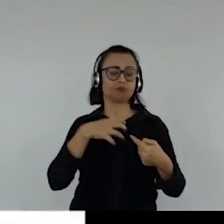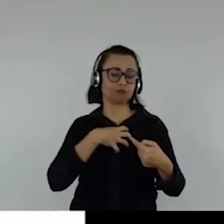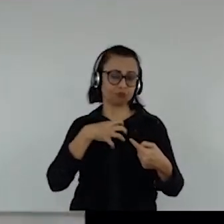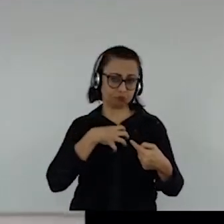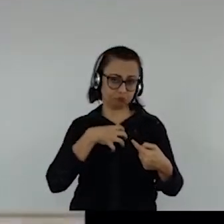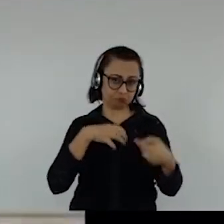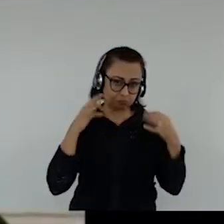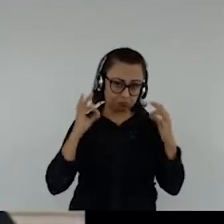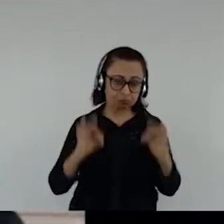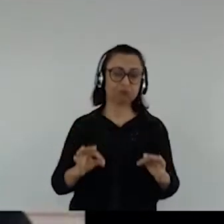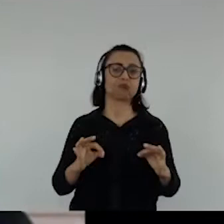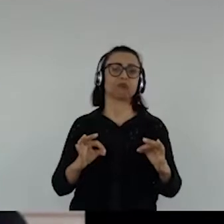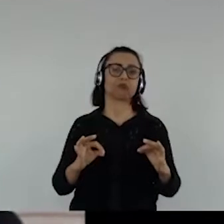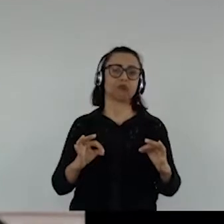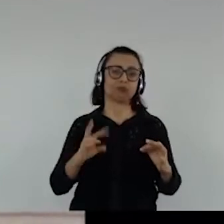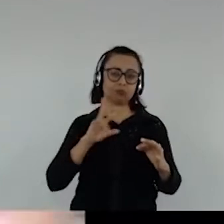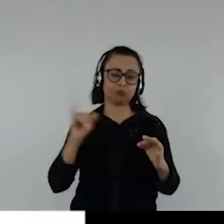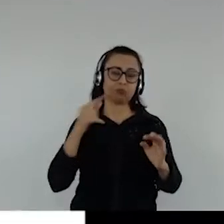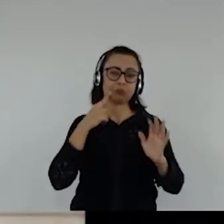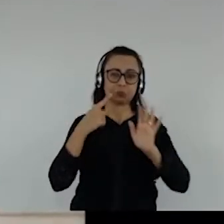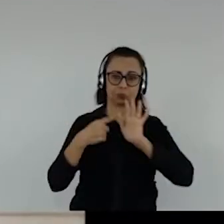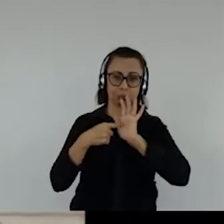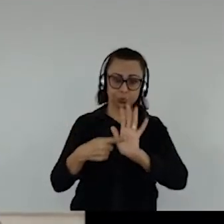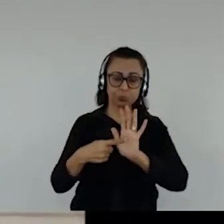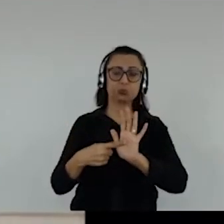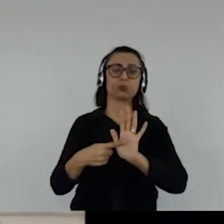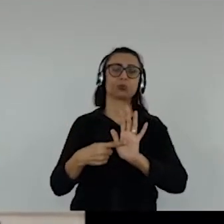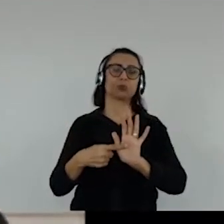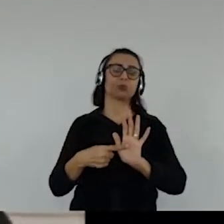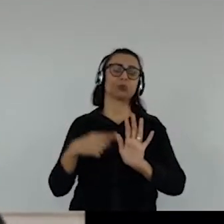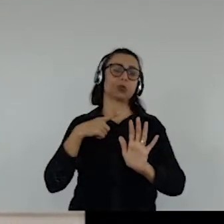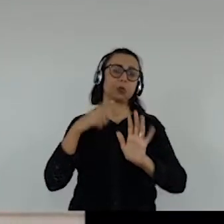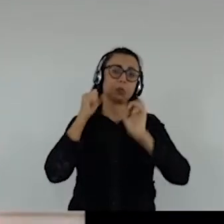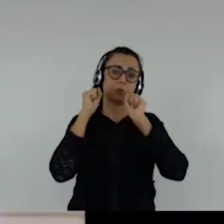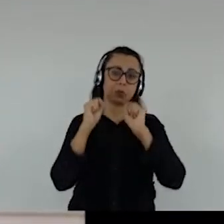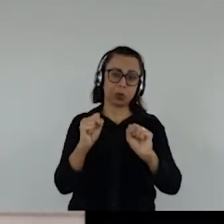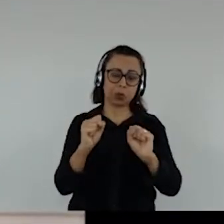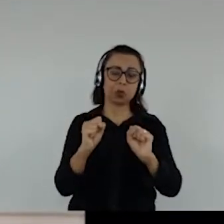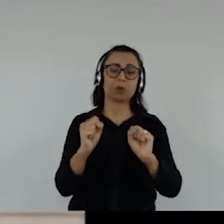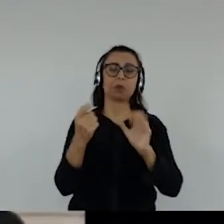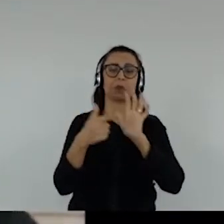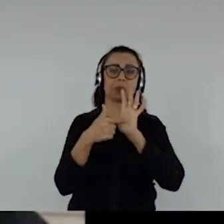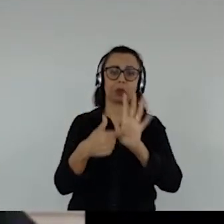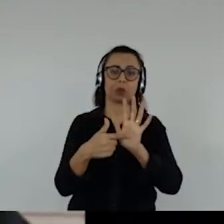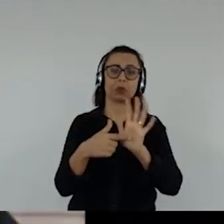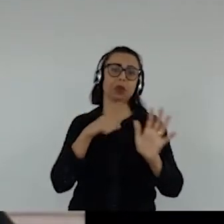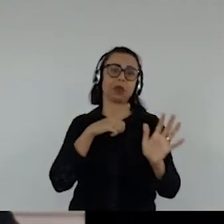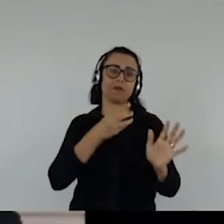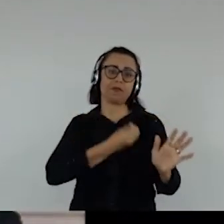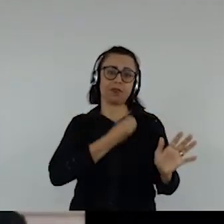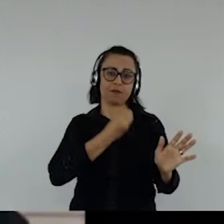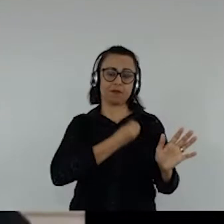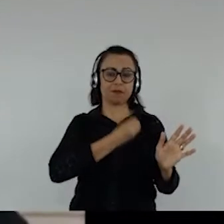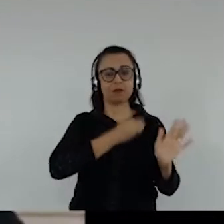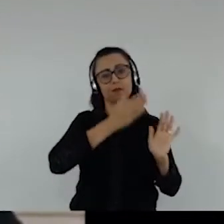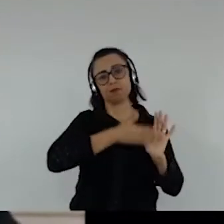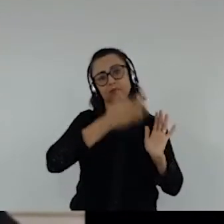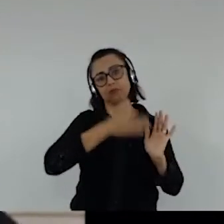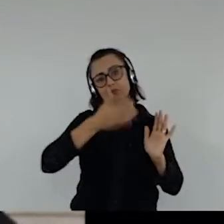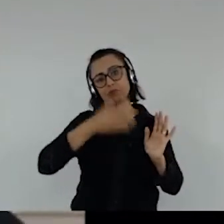certamente será manifestada por quem pode manifestar, quem vive